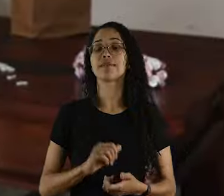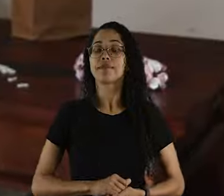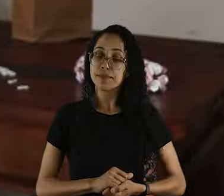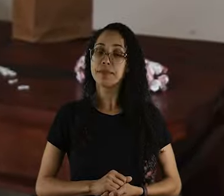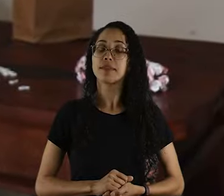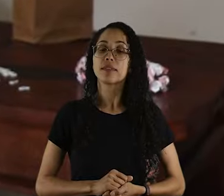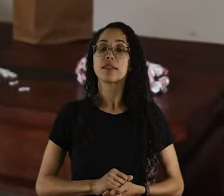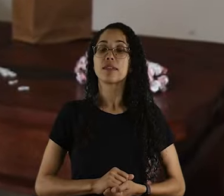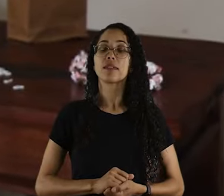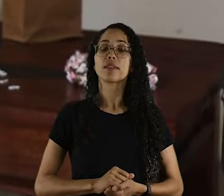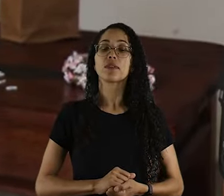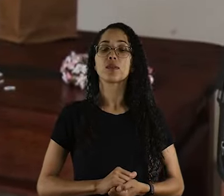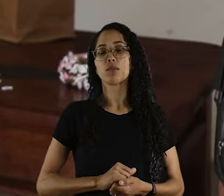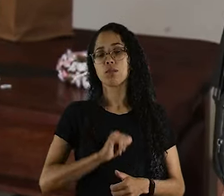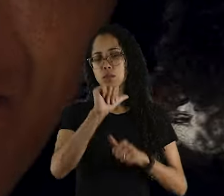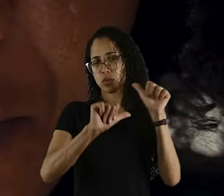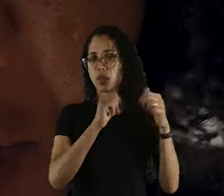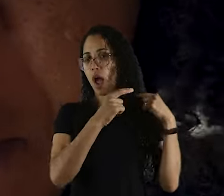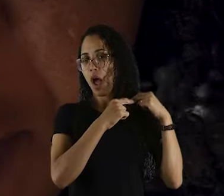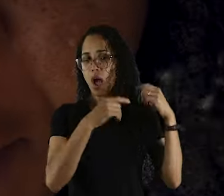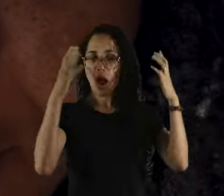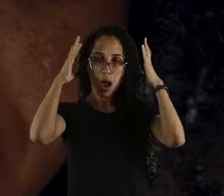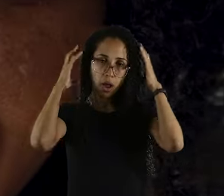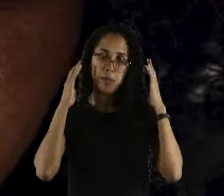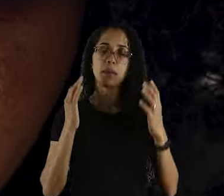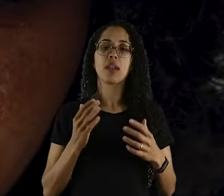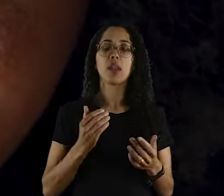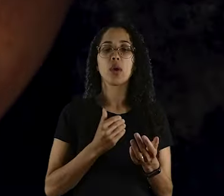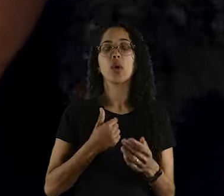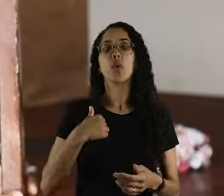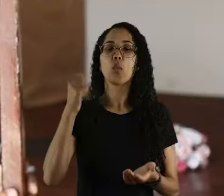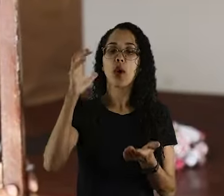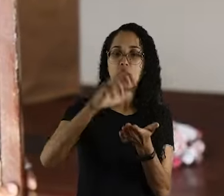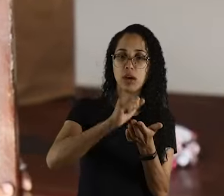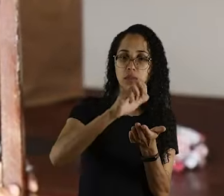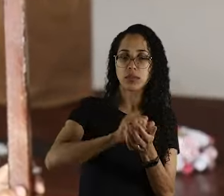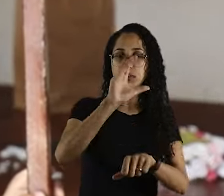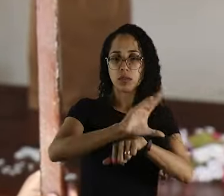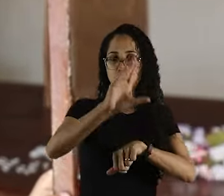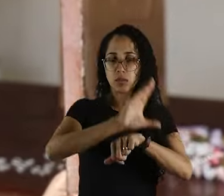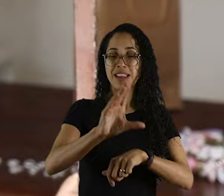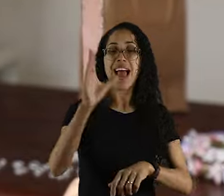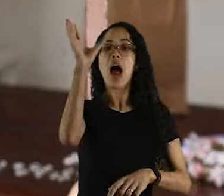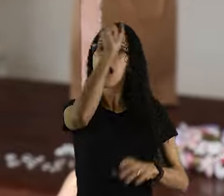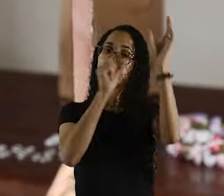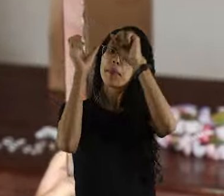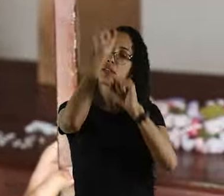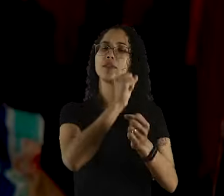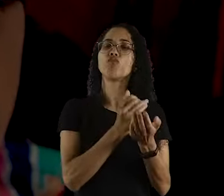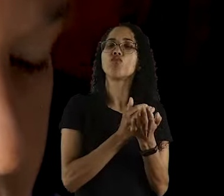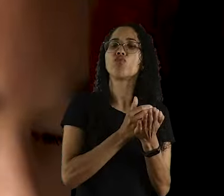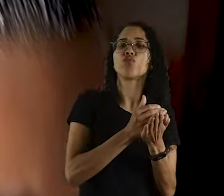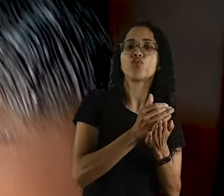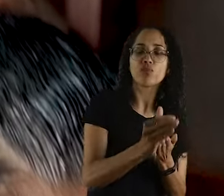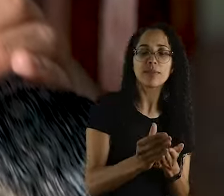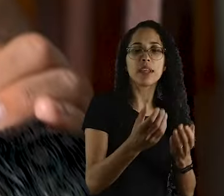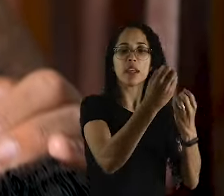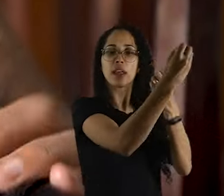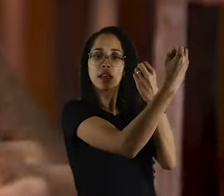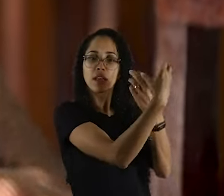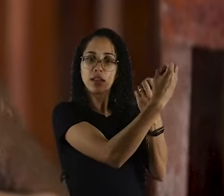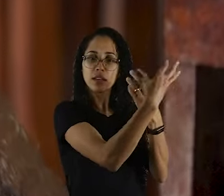cabelo. Em fevereiro de 2020 eu consegui me matricular nesse curso. Eu aprendi literalmente do zero. Ela me ensinou